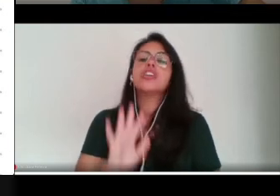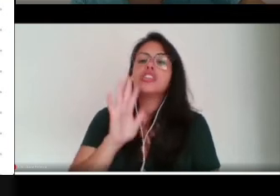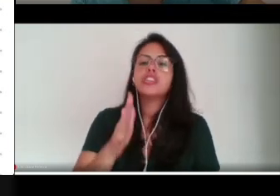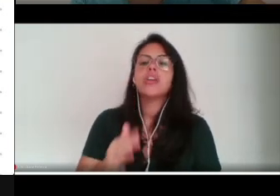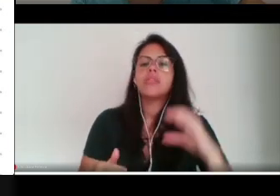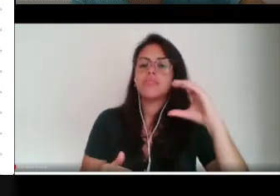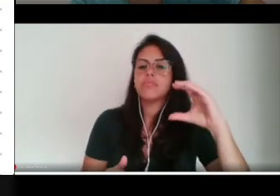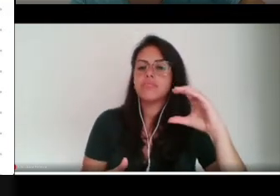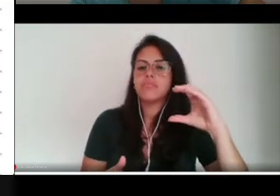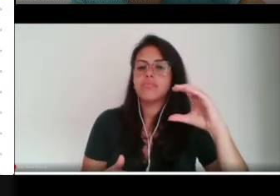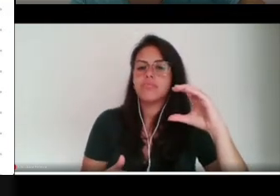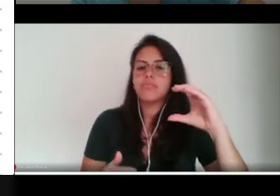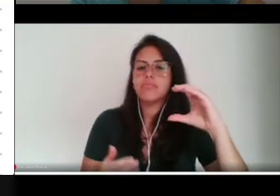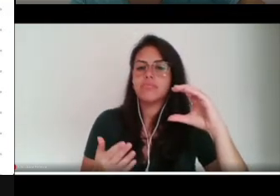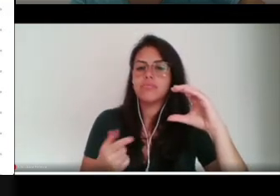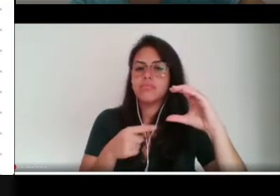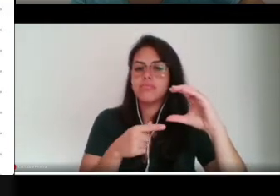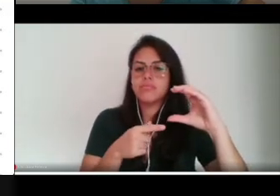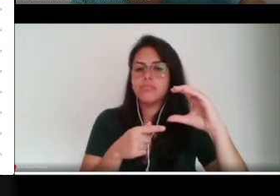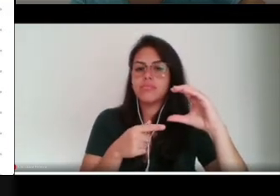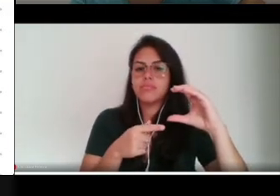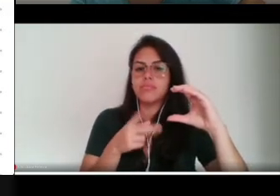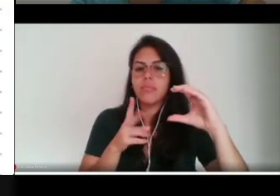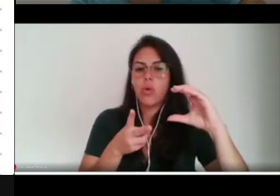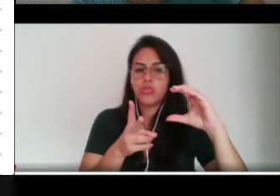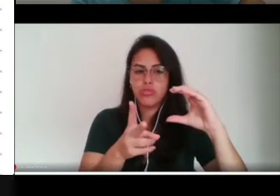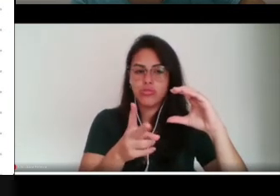ser 12